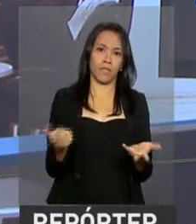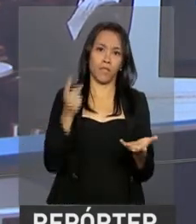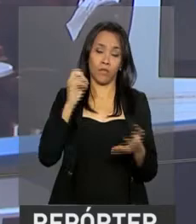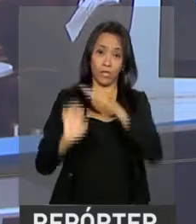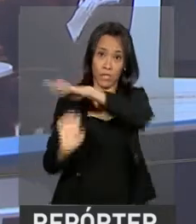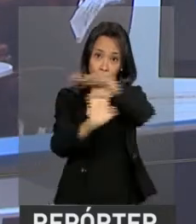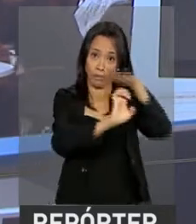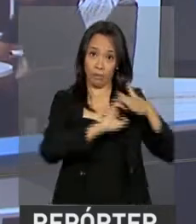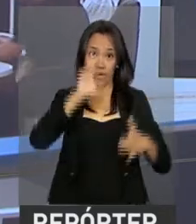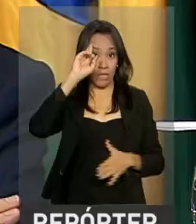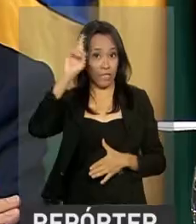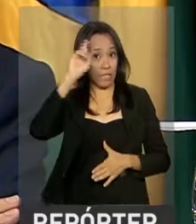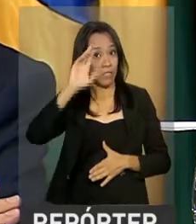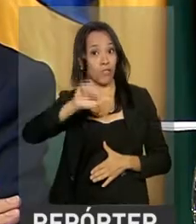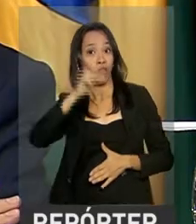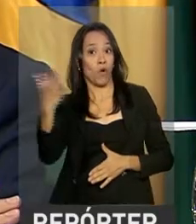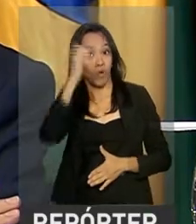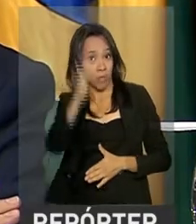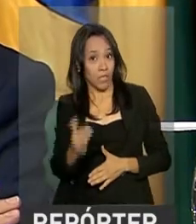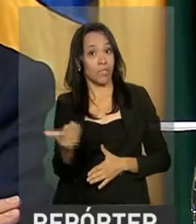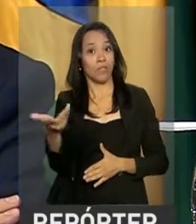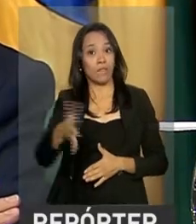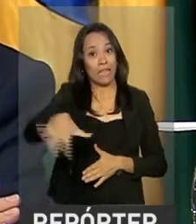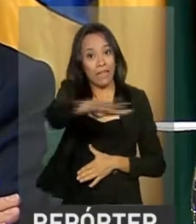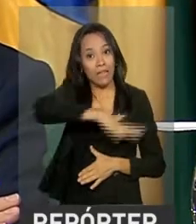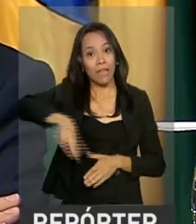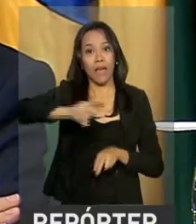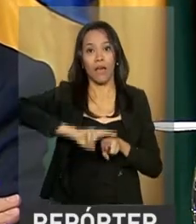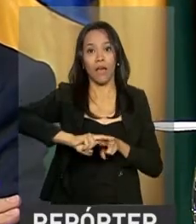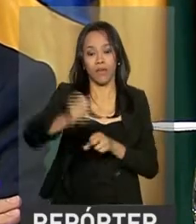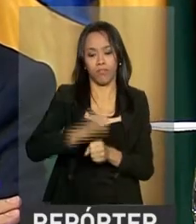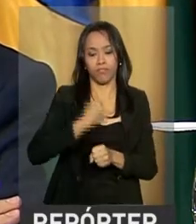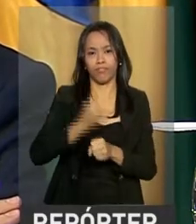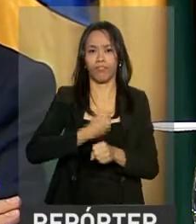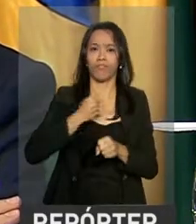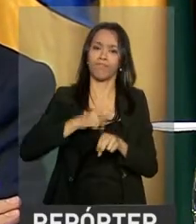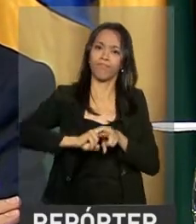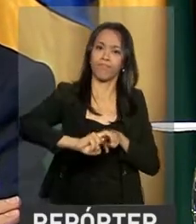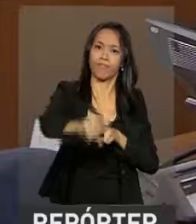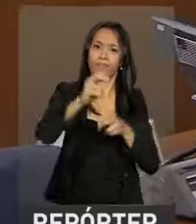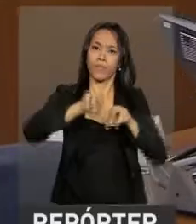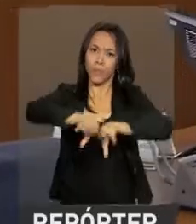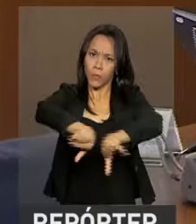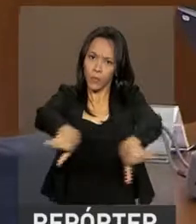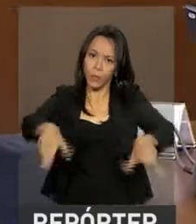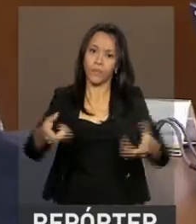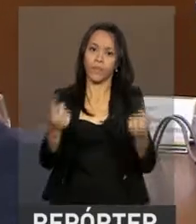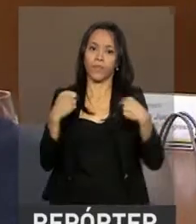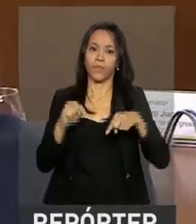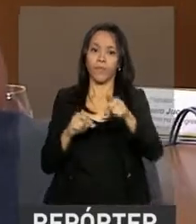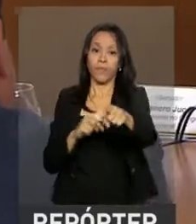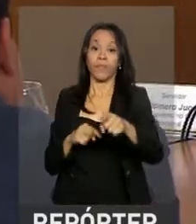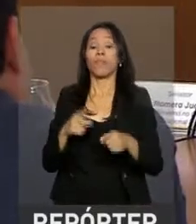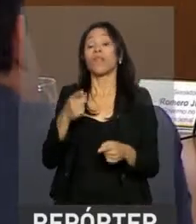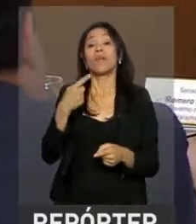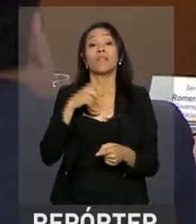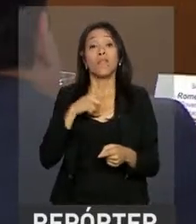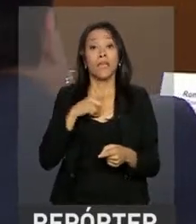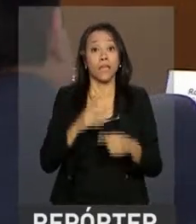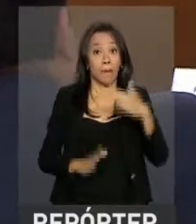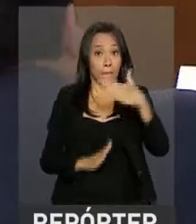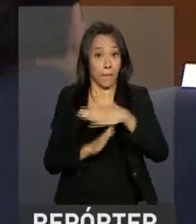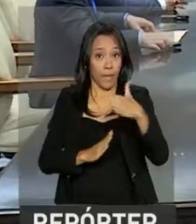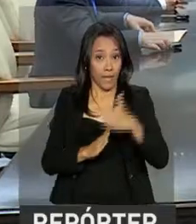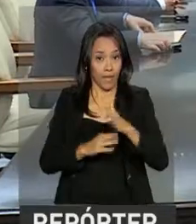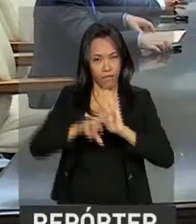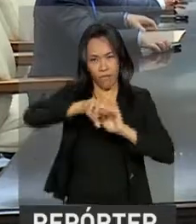transportes o governo federal tem adotado medidas para melhorar a economia como a pec do teto dos gastos ea reforma da